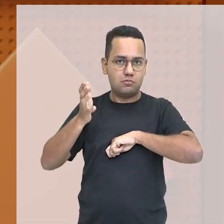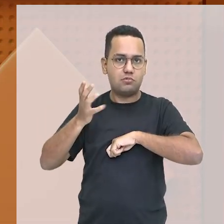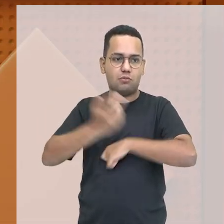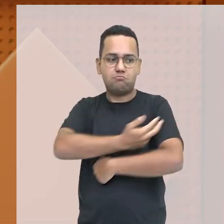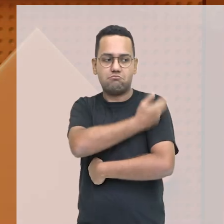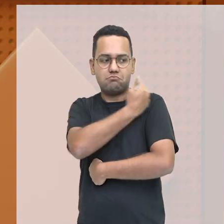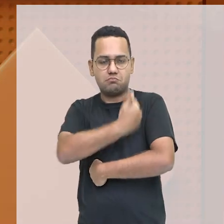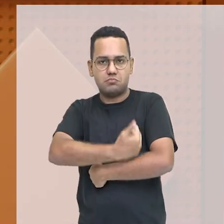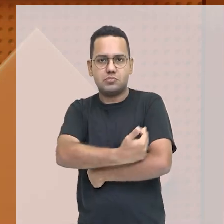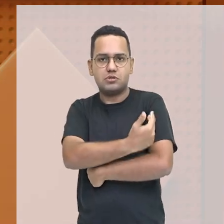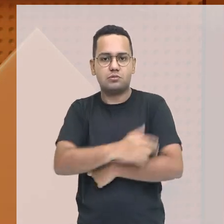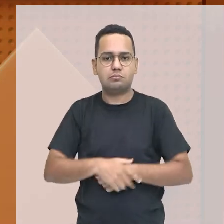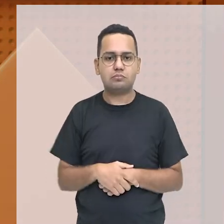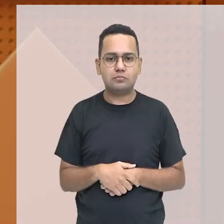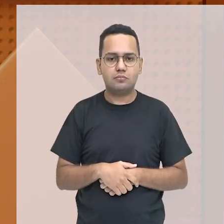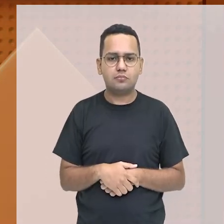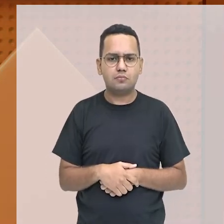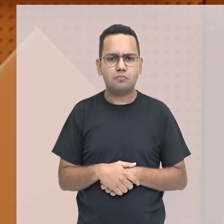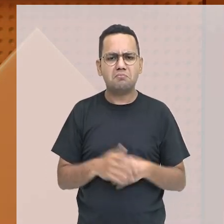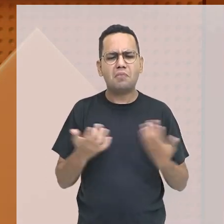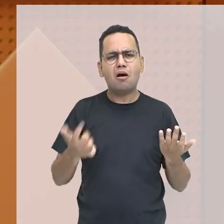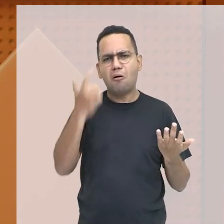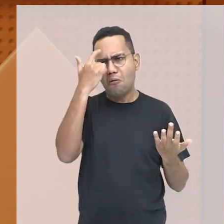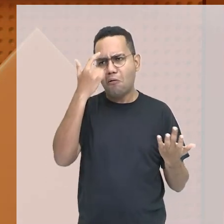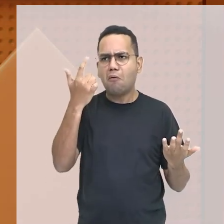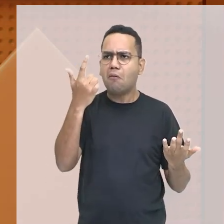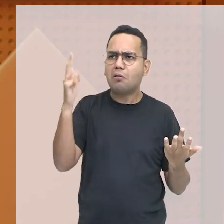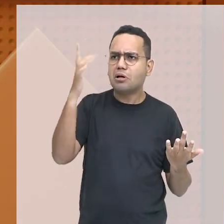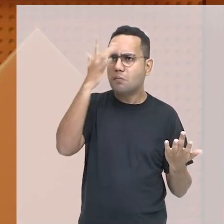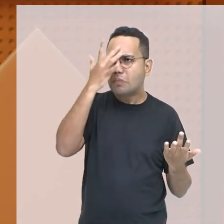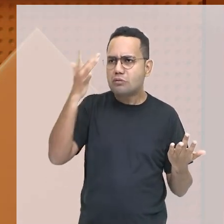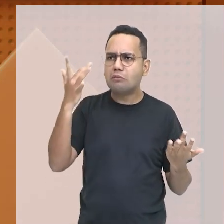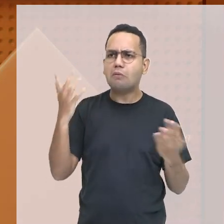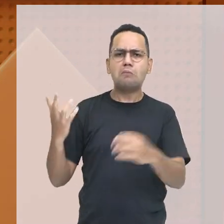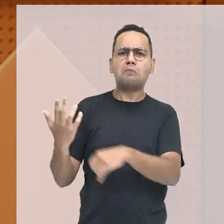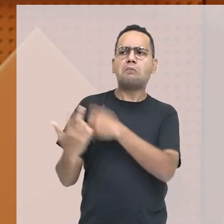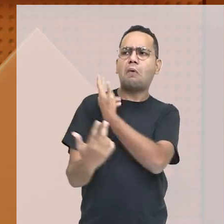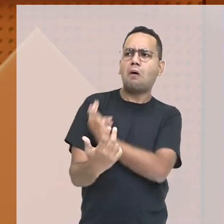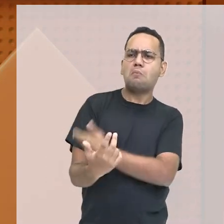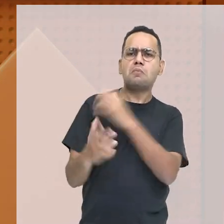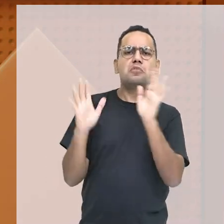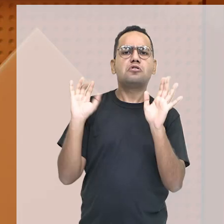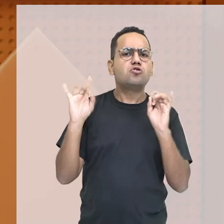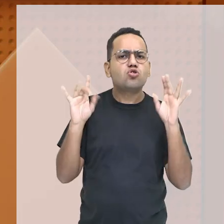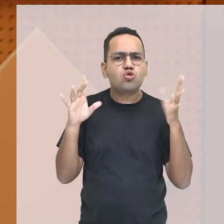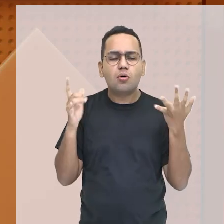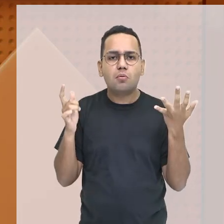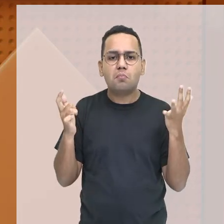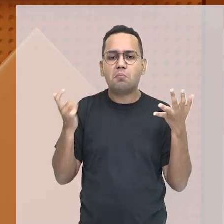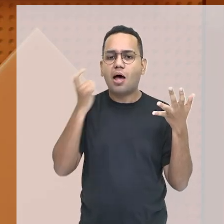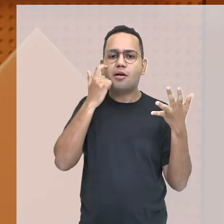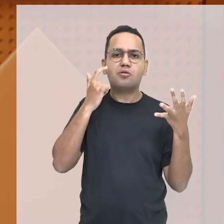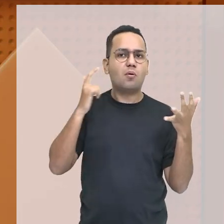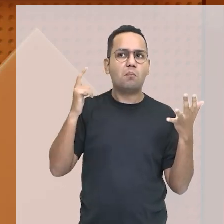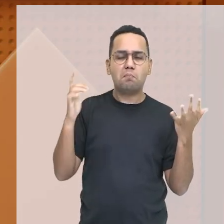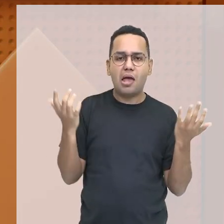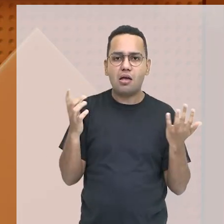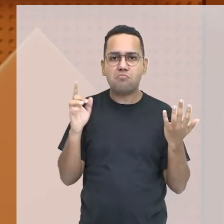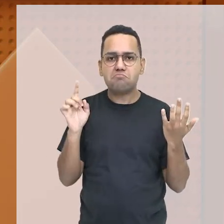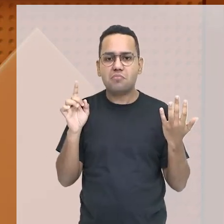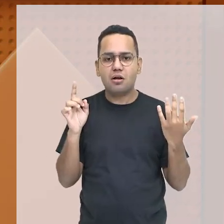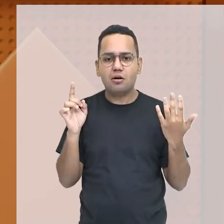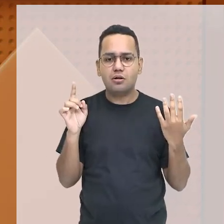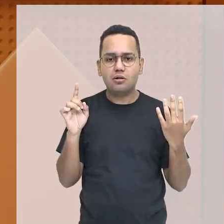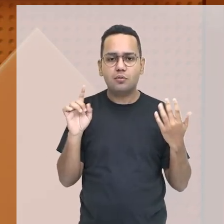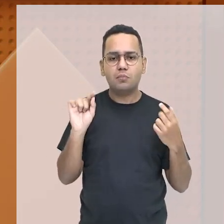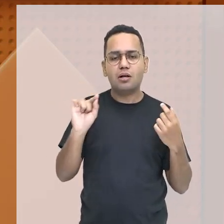ter na sua pele, eles fazem a tatuagem e vão lá e, com certeza, não são confundidos lá